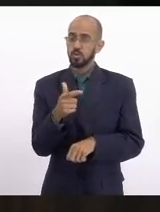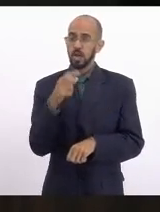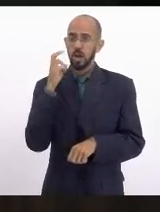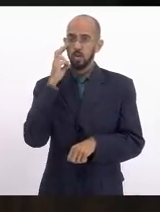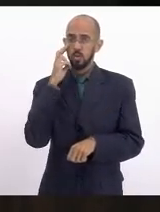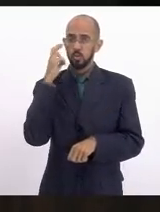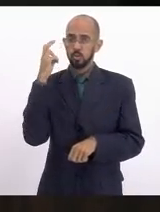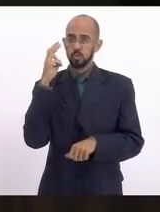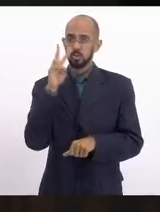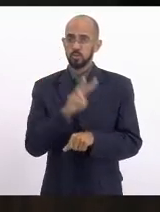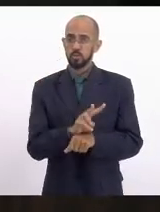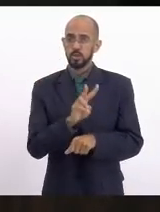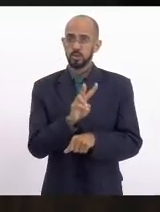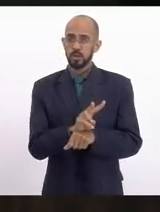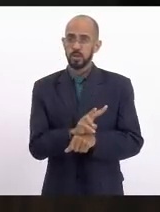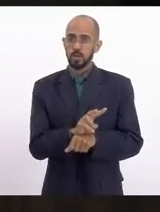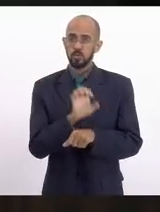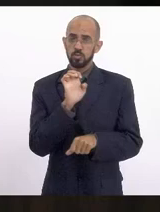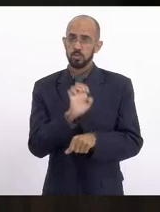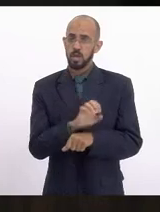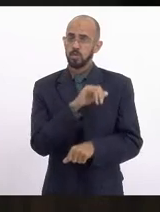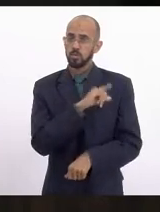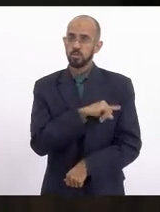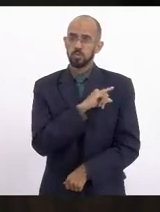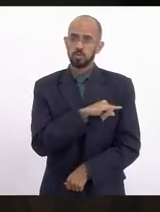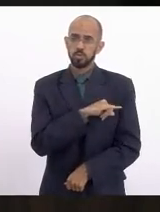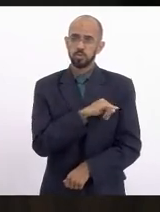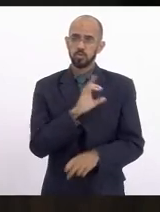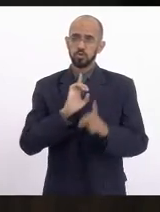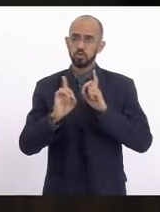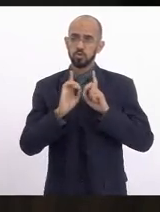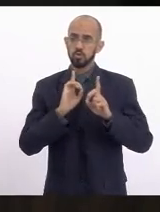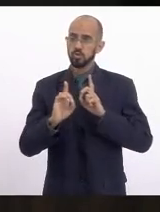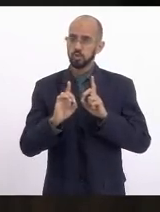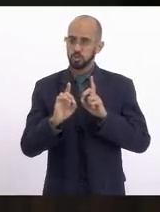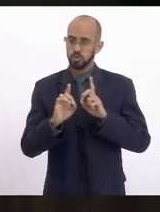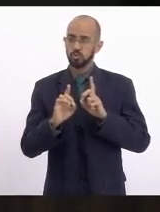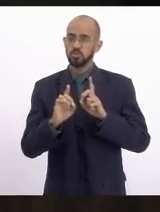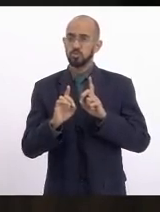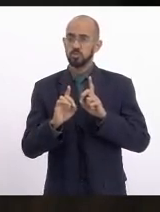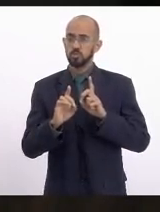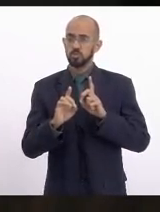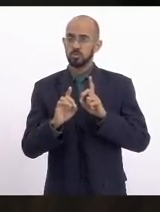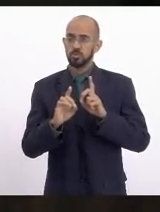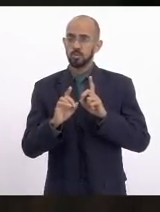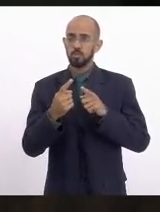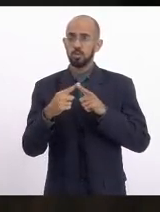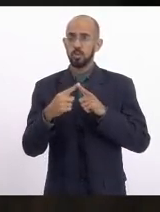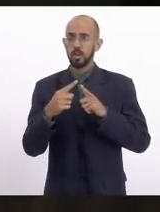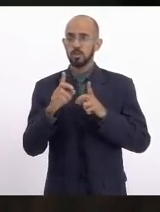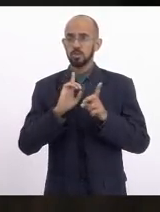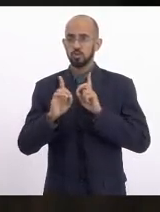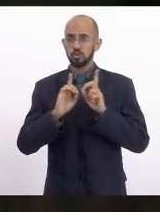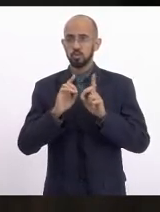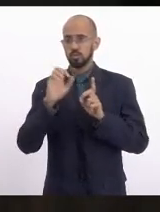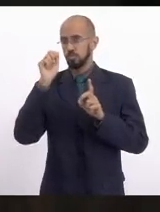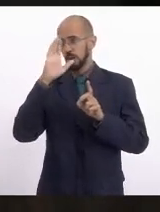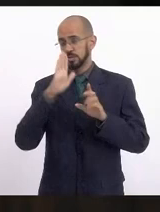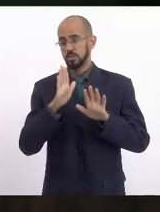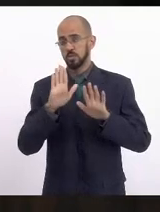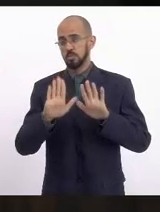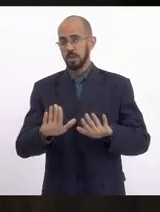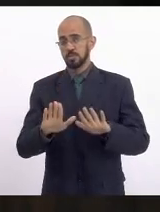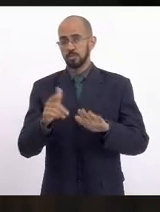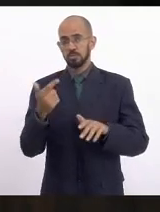Janeiro de defender o estado do Rio discutir o estado do Rio perdão porque a gente discutir o Brasil não discute estado do